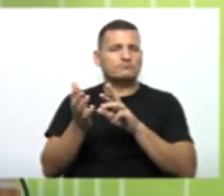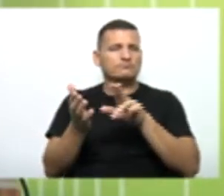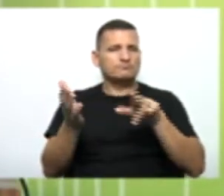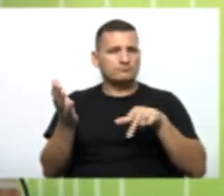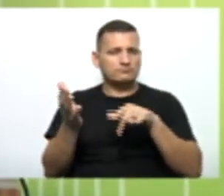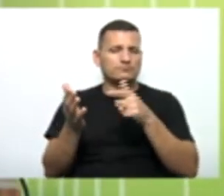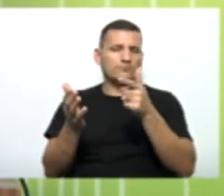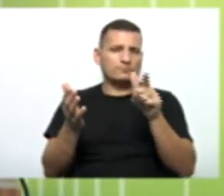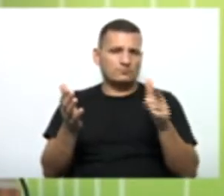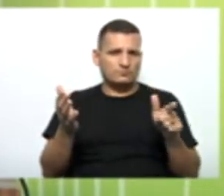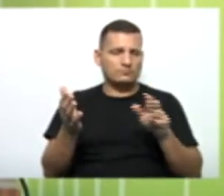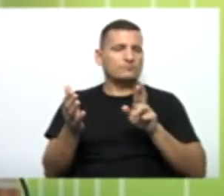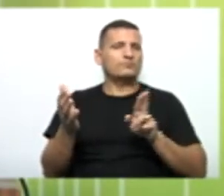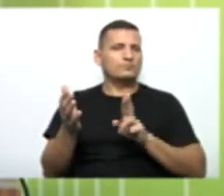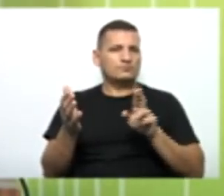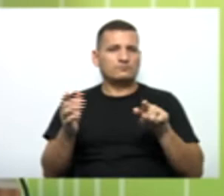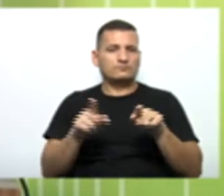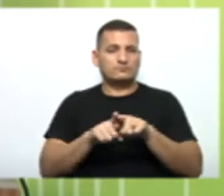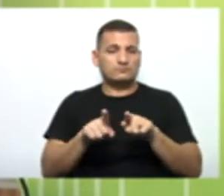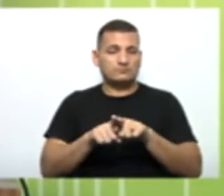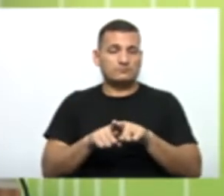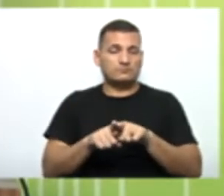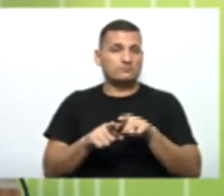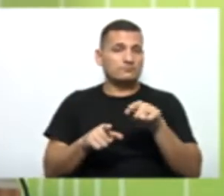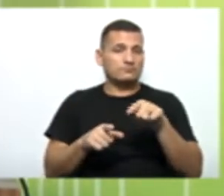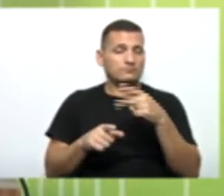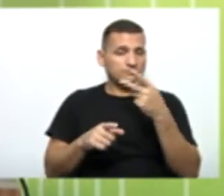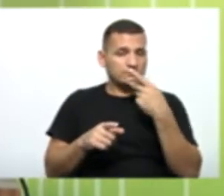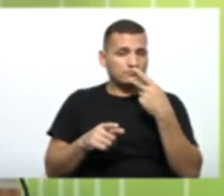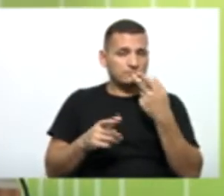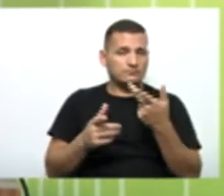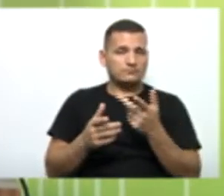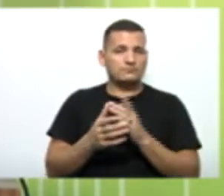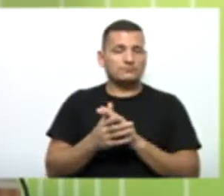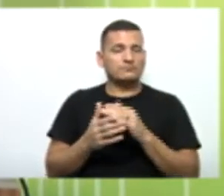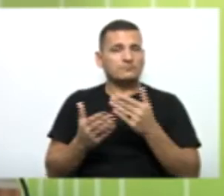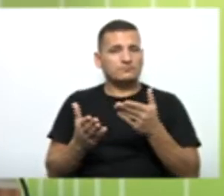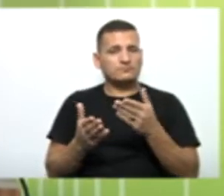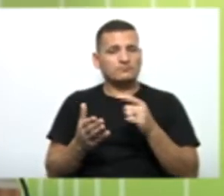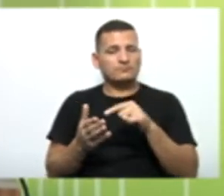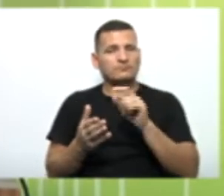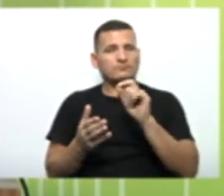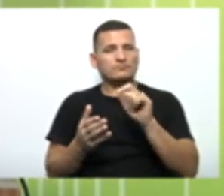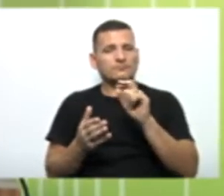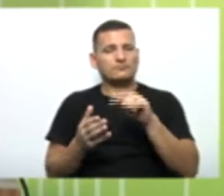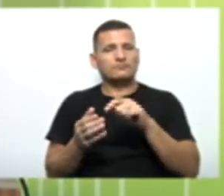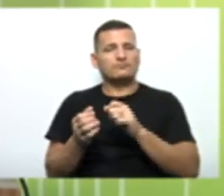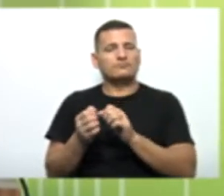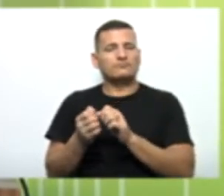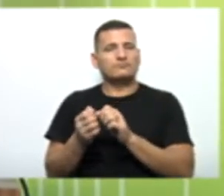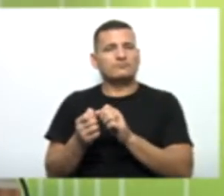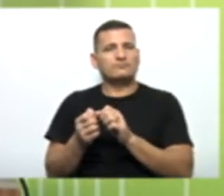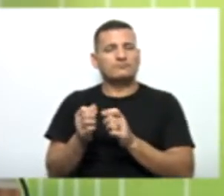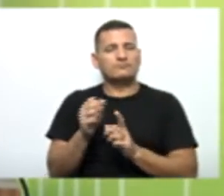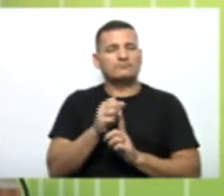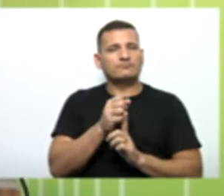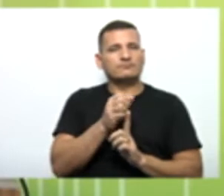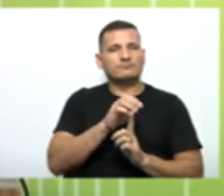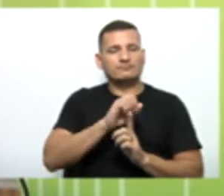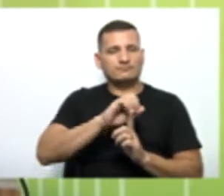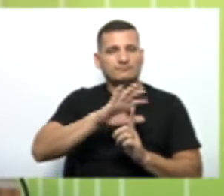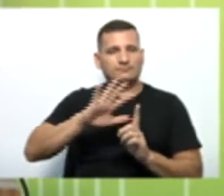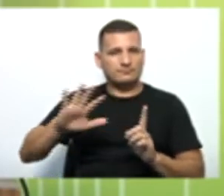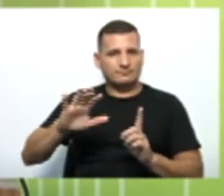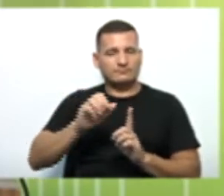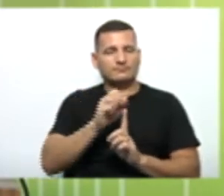outras funcionalidades. Aí você já vai falar assim, poxa, então isso daí é uma extensão. Opa, é uma